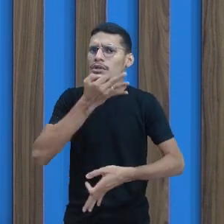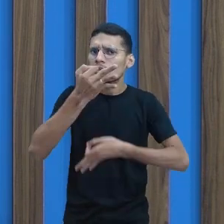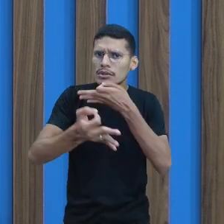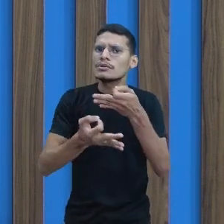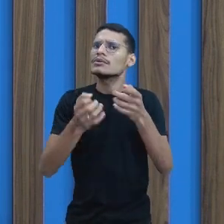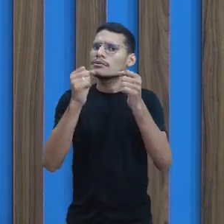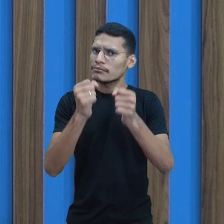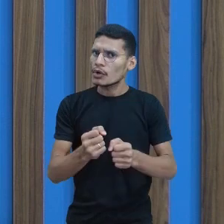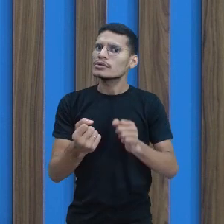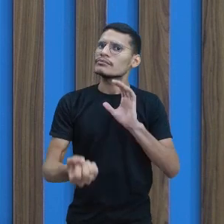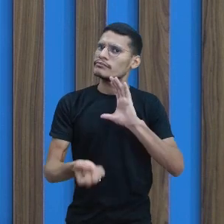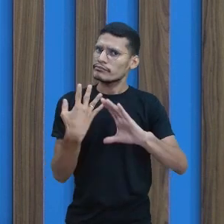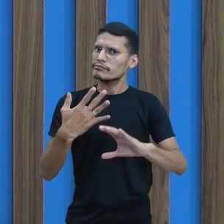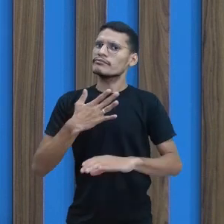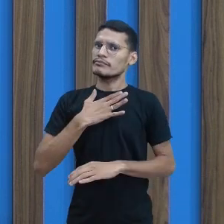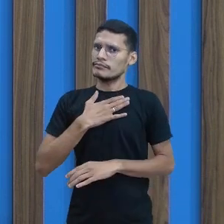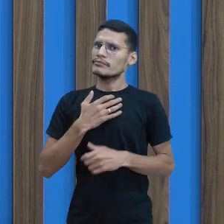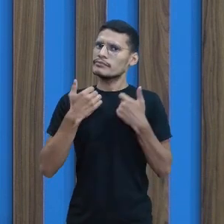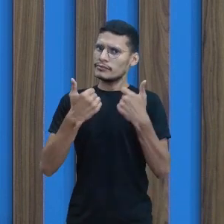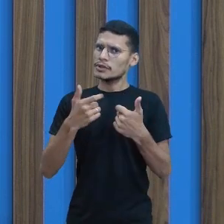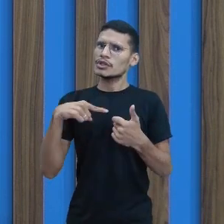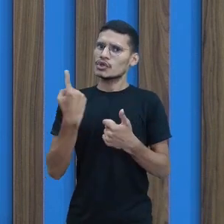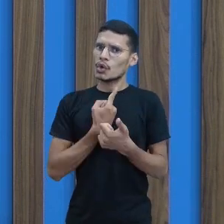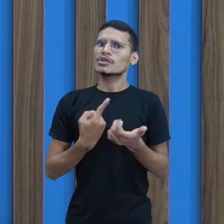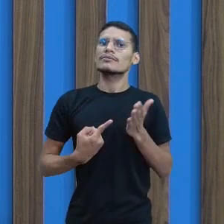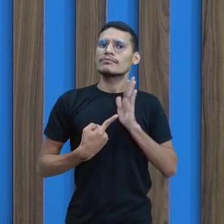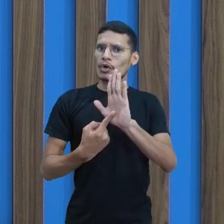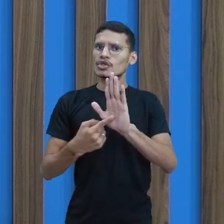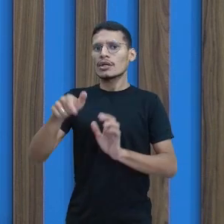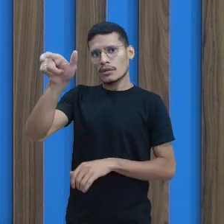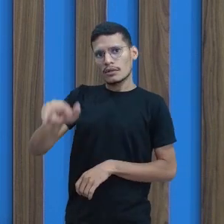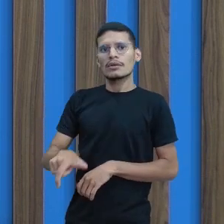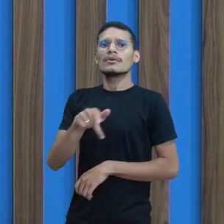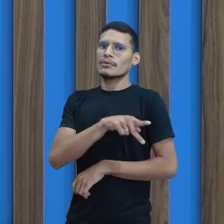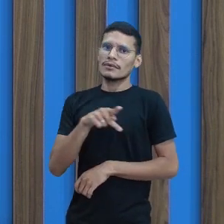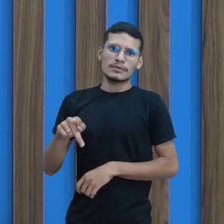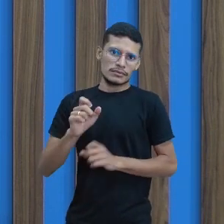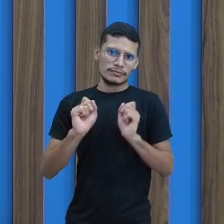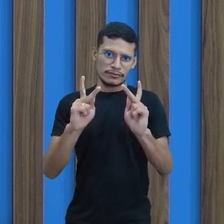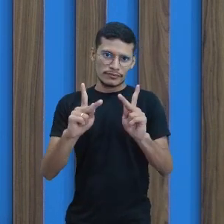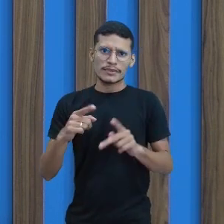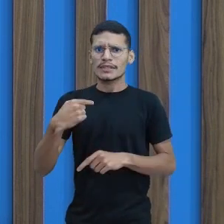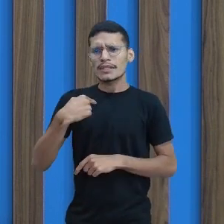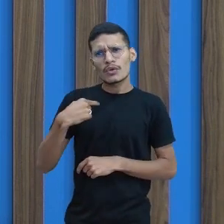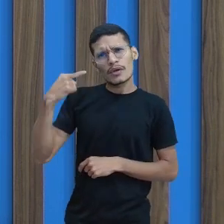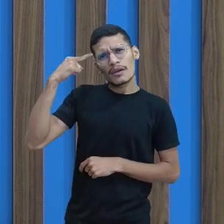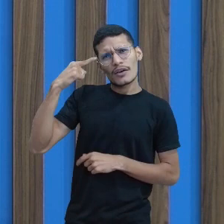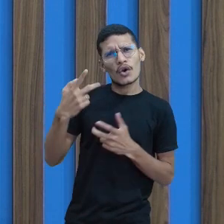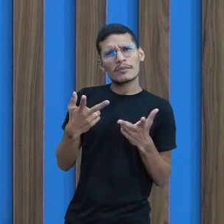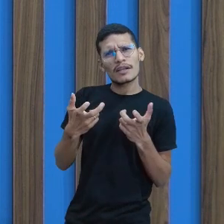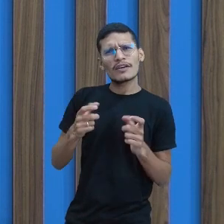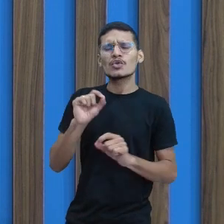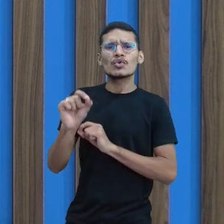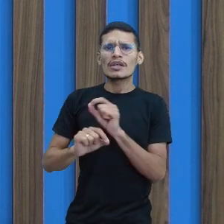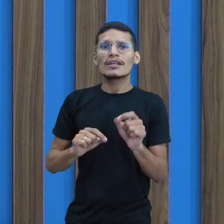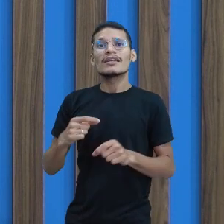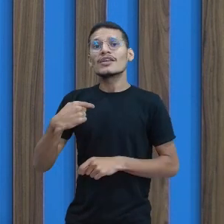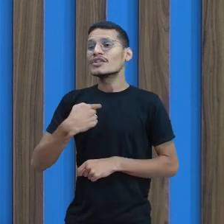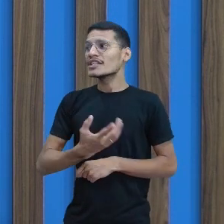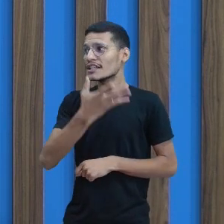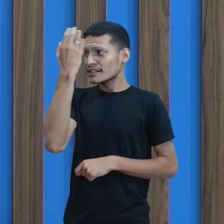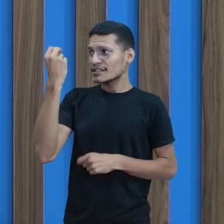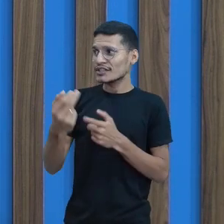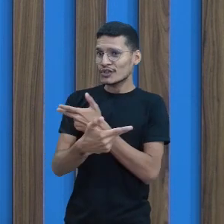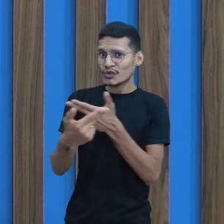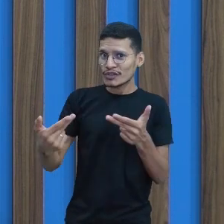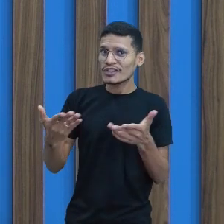comentário, vocês jogam aqui que a gente repassa para ele, né? E eu estava observando, professor, eu esqueci uma